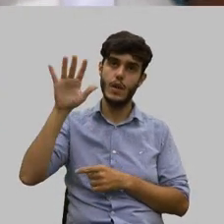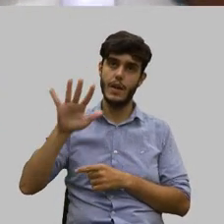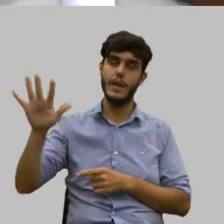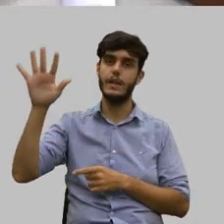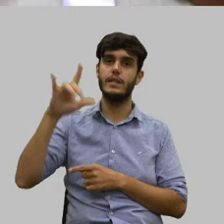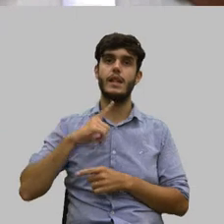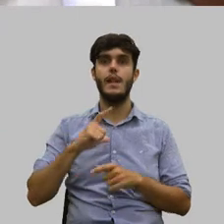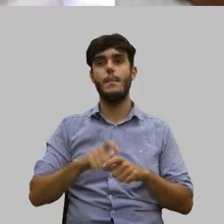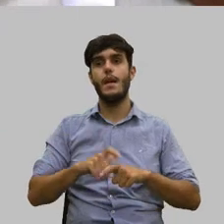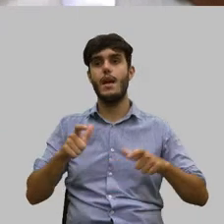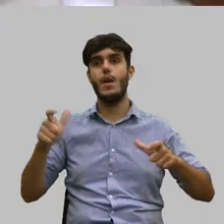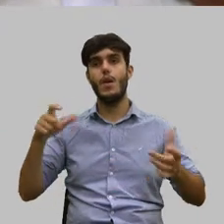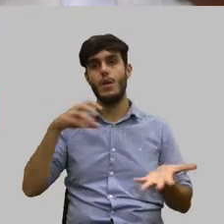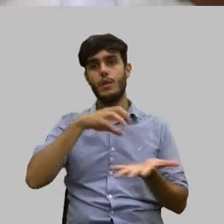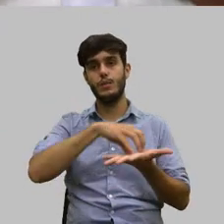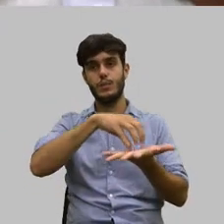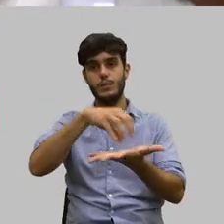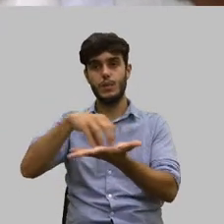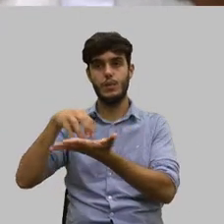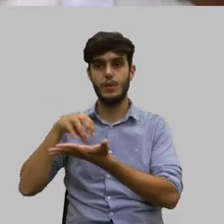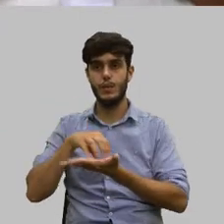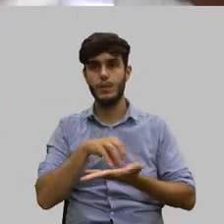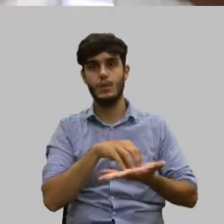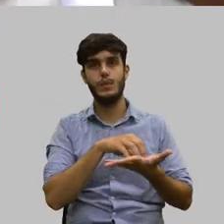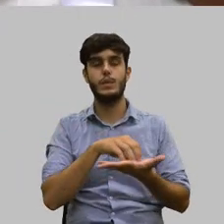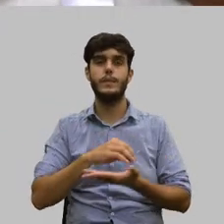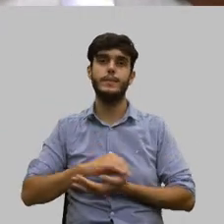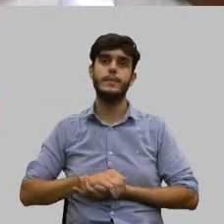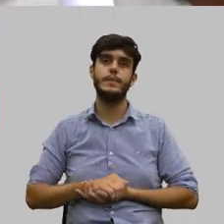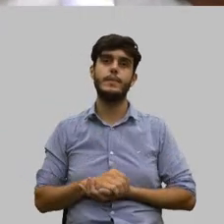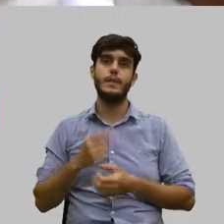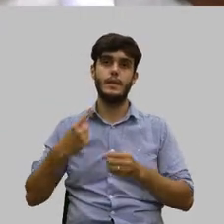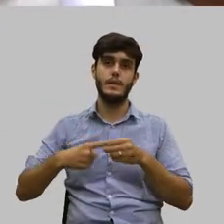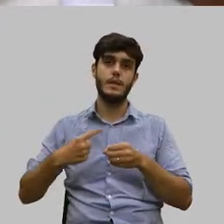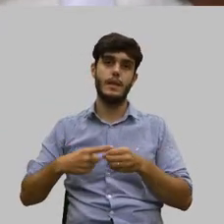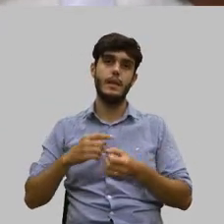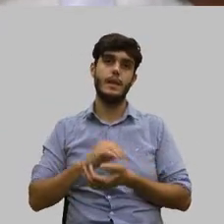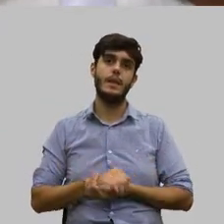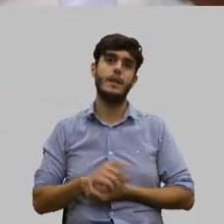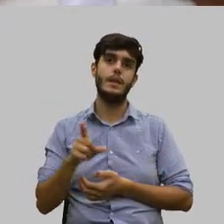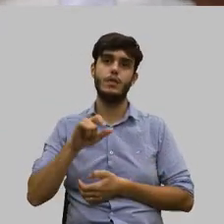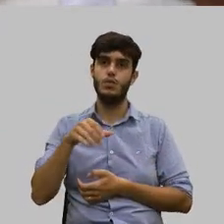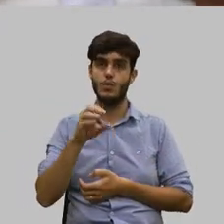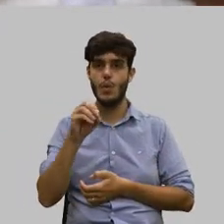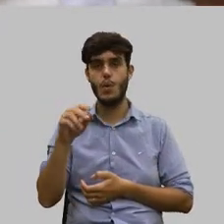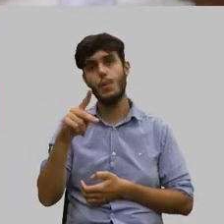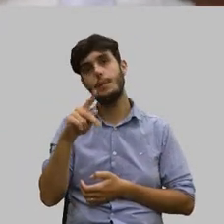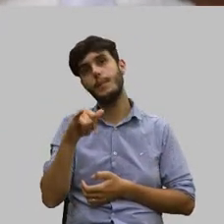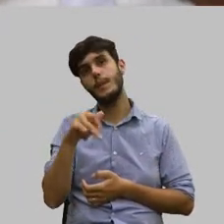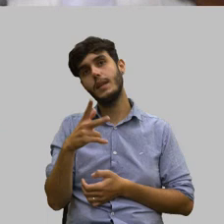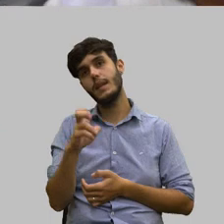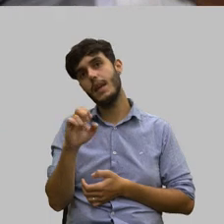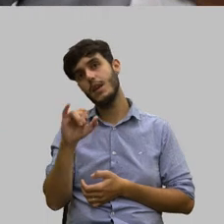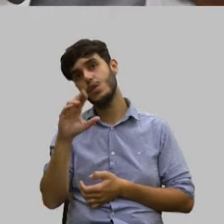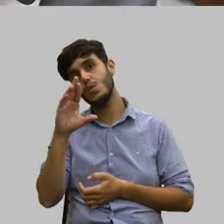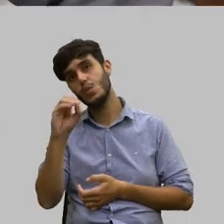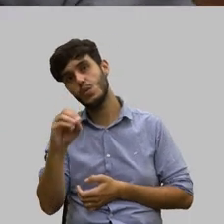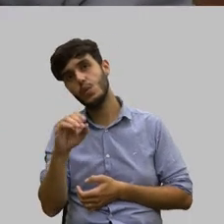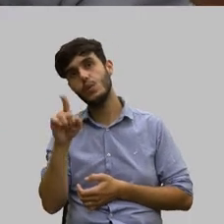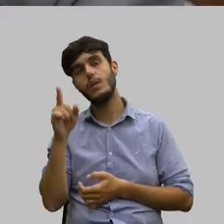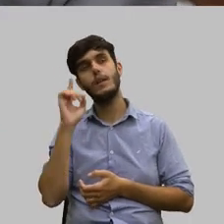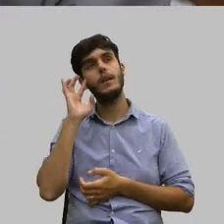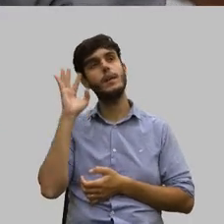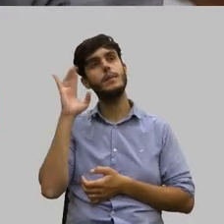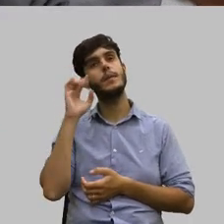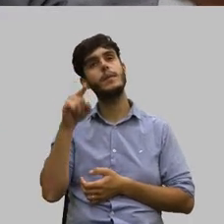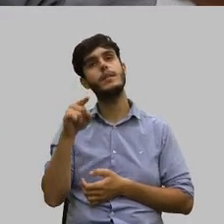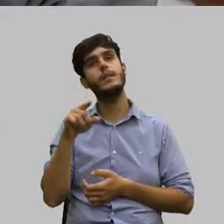né Eh o município eh de João Pinheiro só para vossa excelência tem uma noção e de dimensão